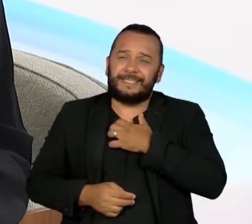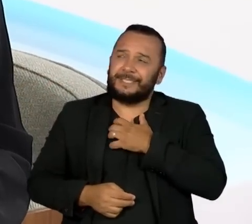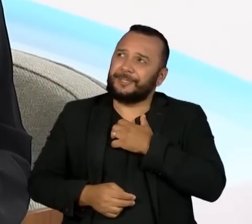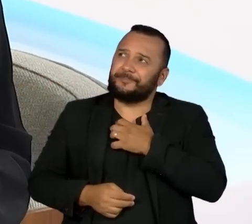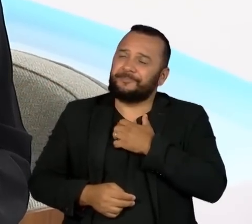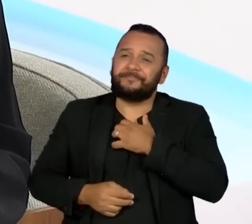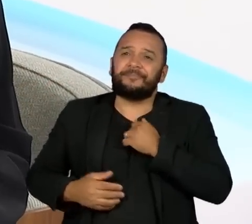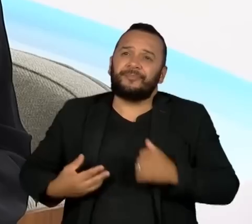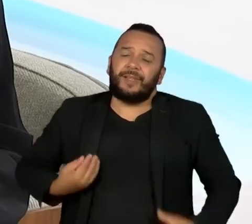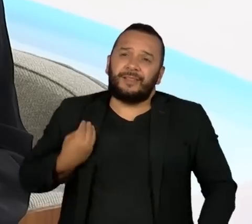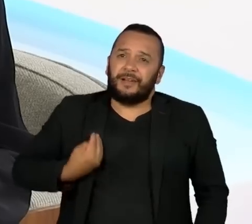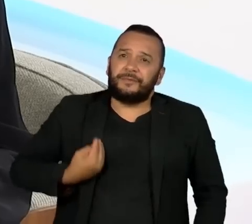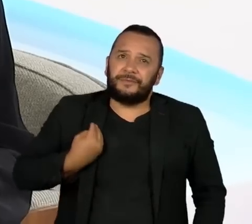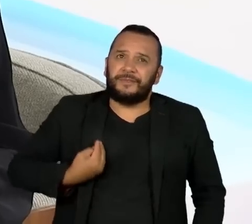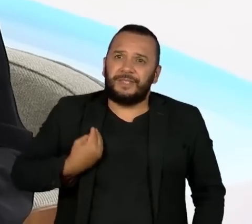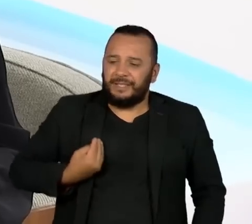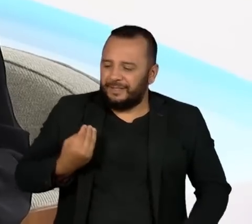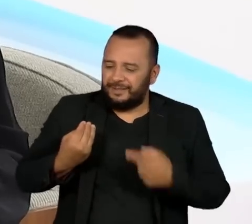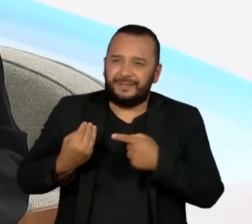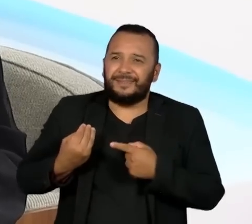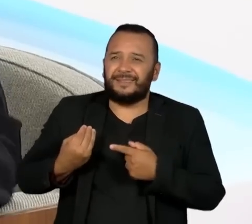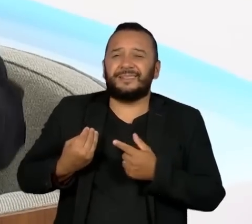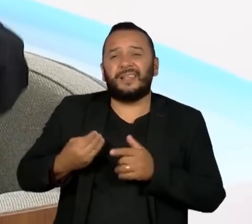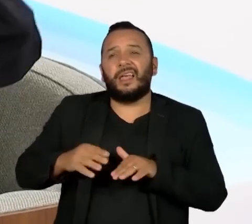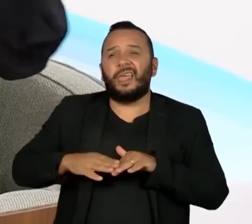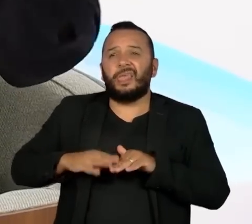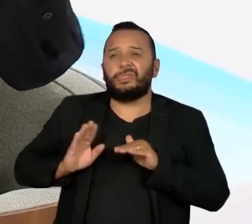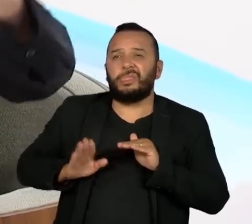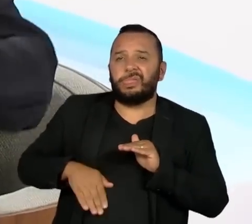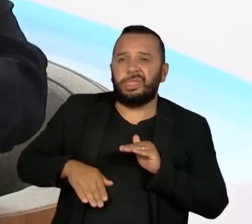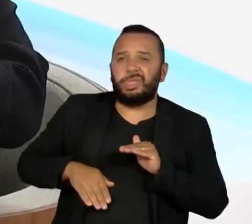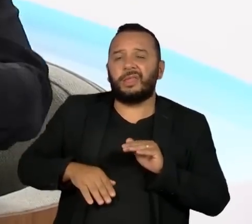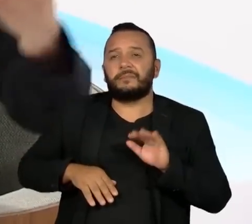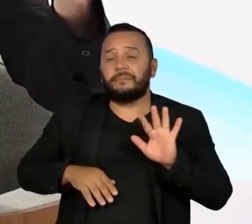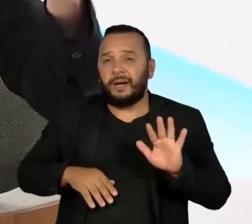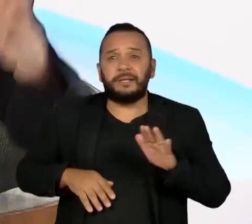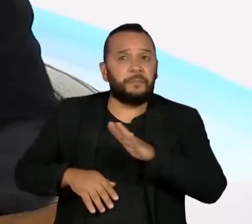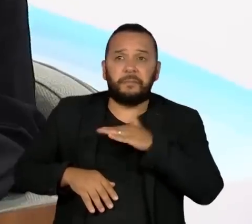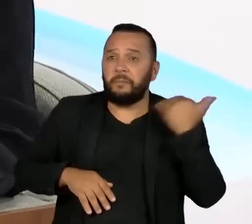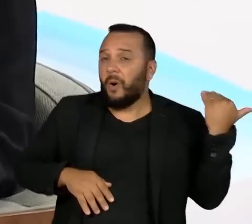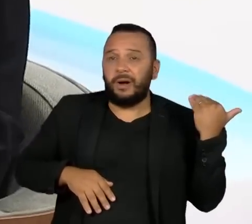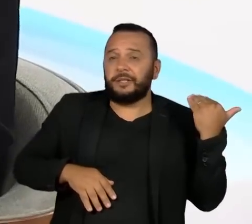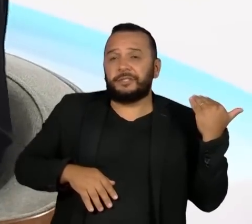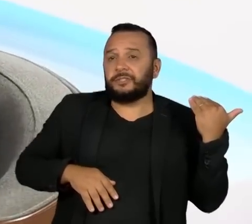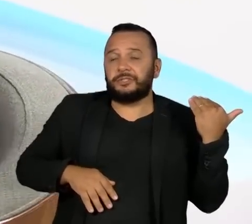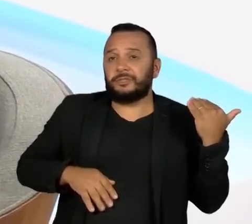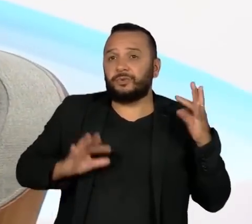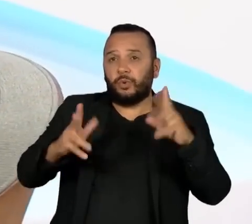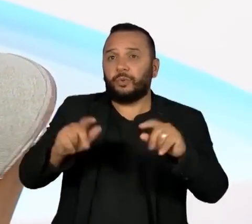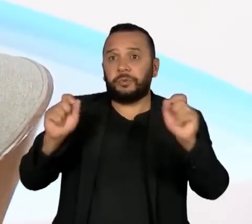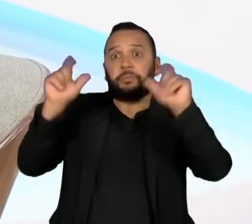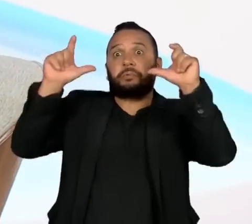da vida, não importa o quão medíocre ela foi, diante da morte, é uma Acho coisa que o Meg estava grandiosa. querendo perguntar algo, estava ali.